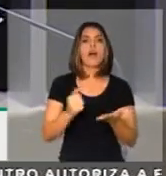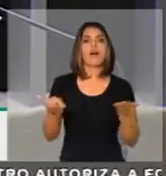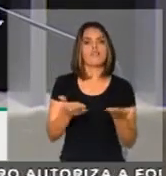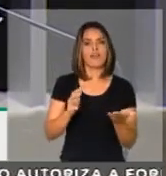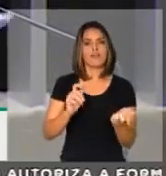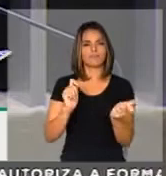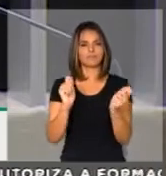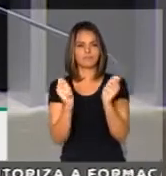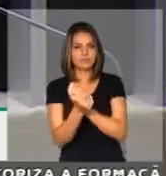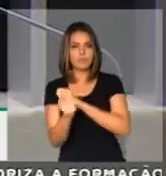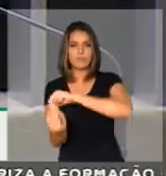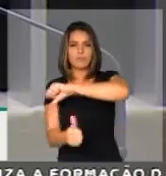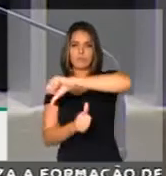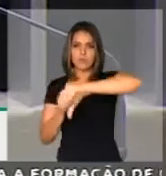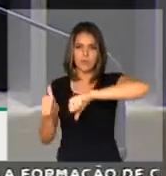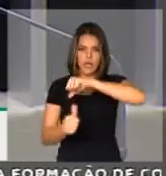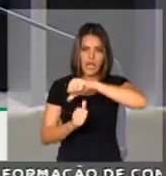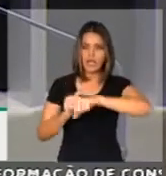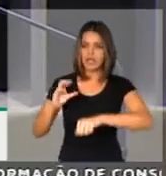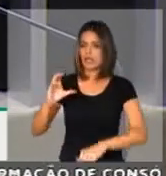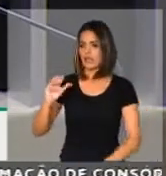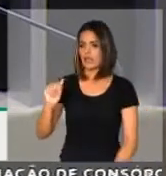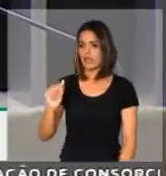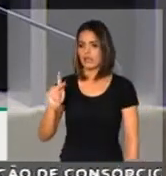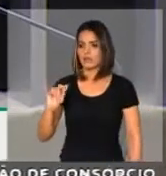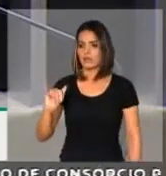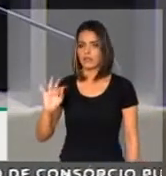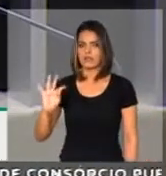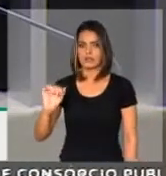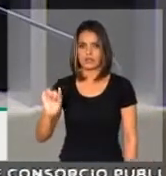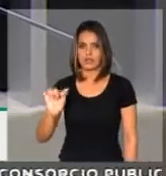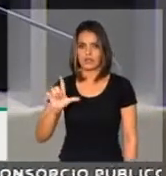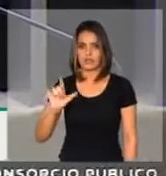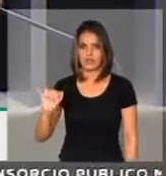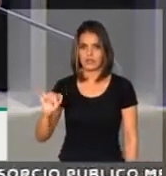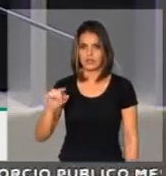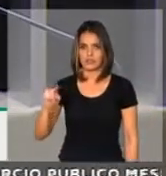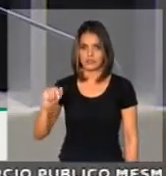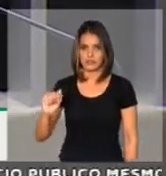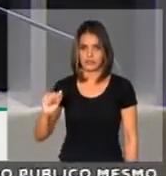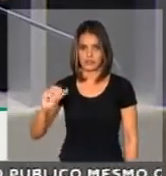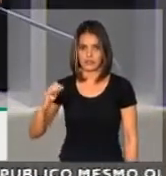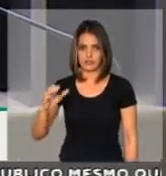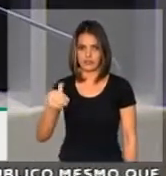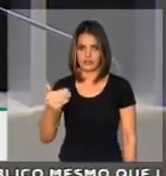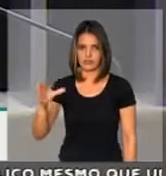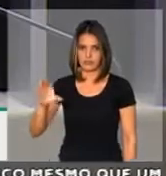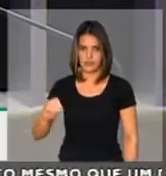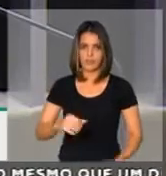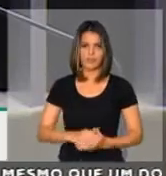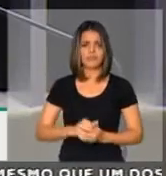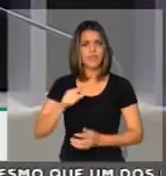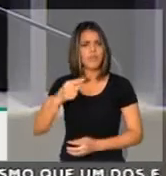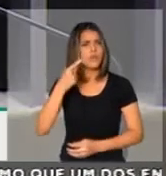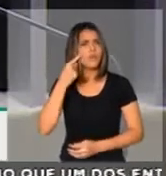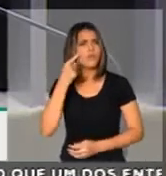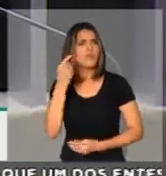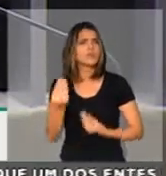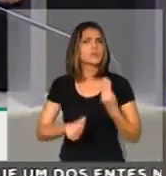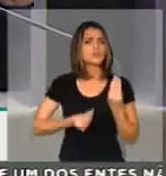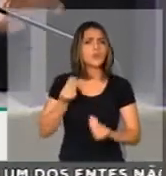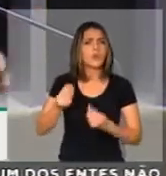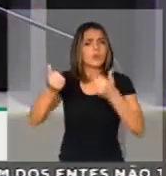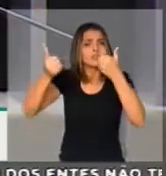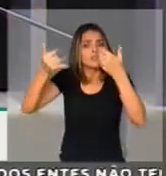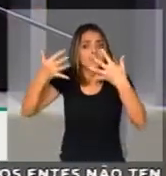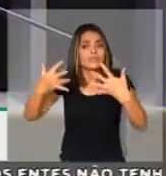capitalização. Deputado Assis Carvalho, eu entendo que precisa ser melhor debatido e esclarecido para a população o sistema que temos